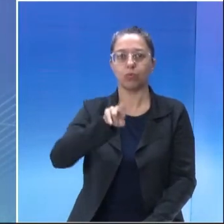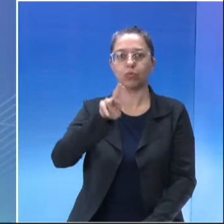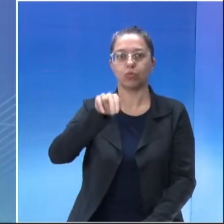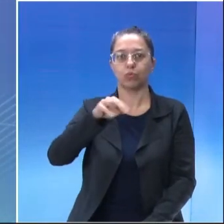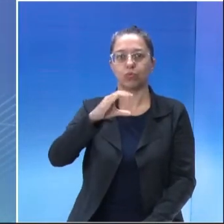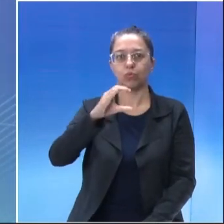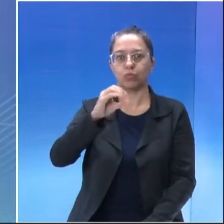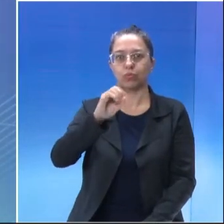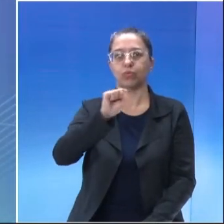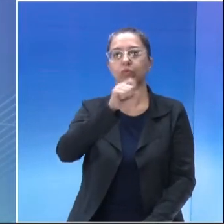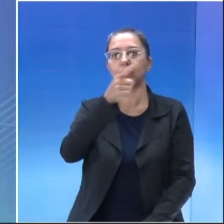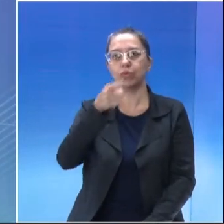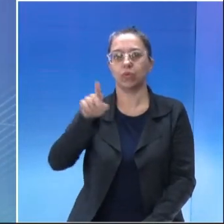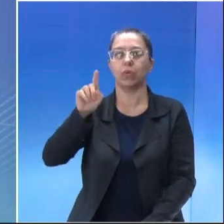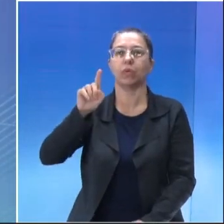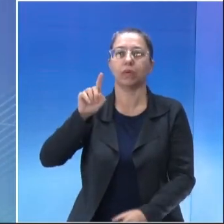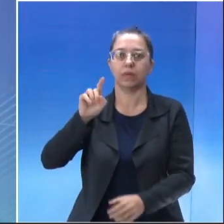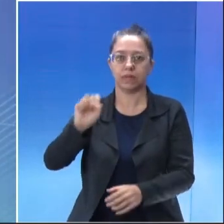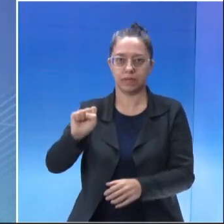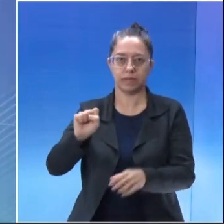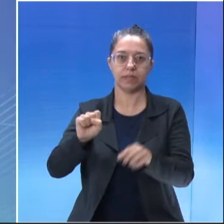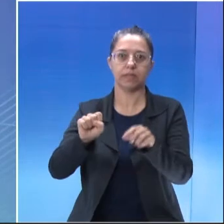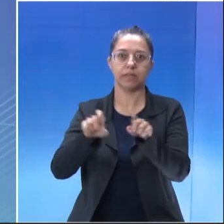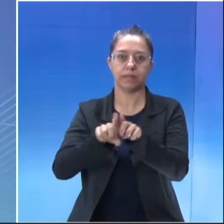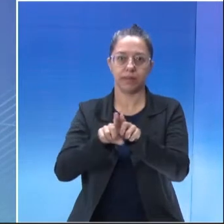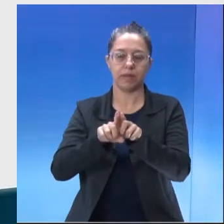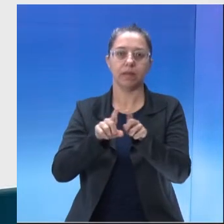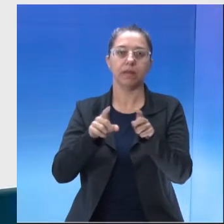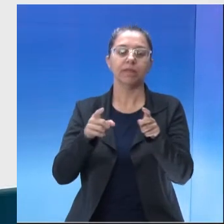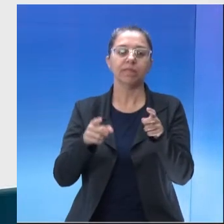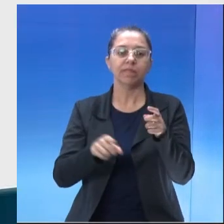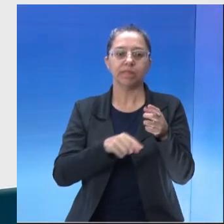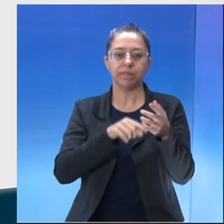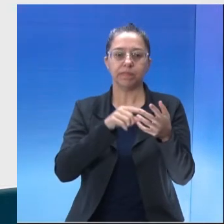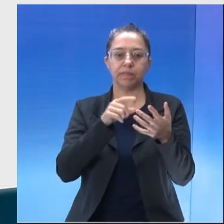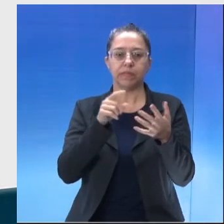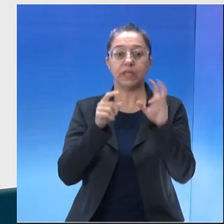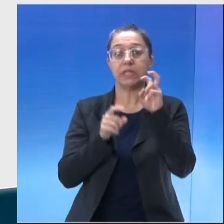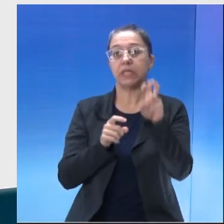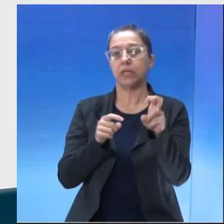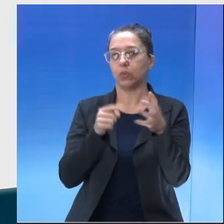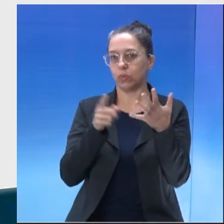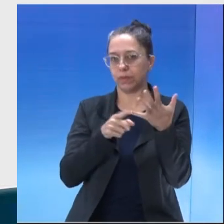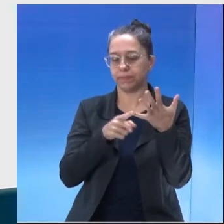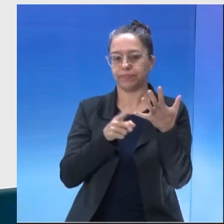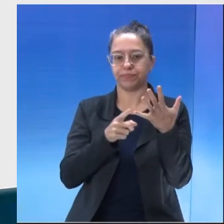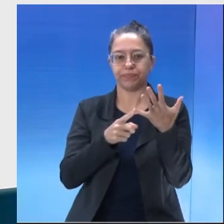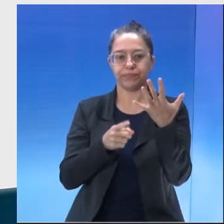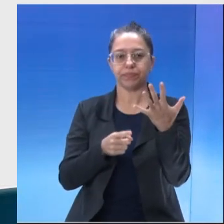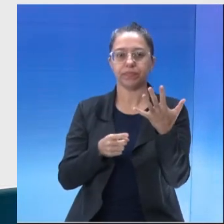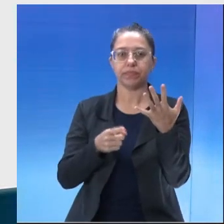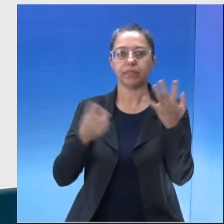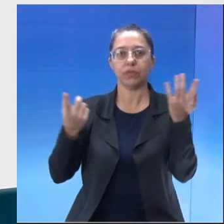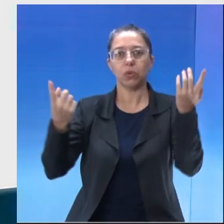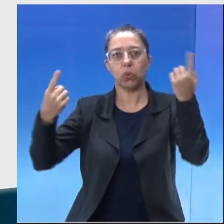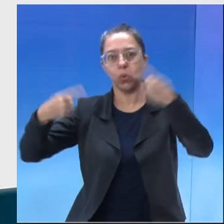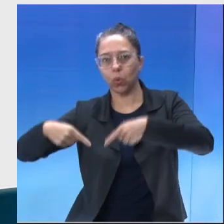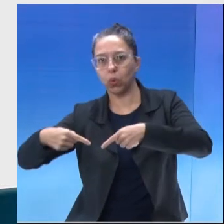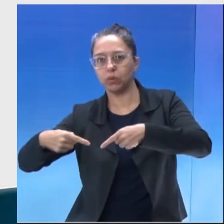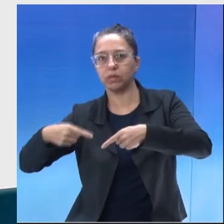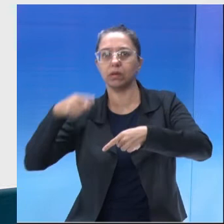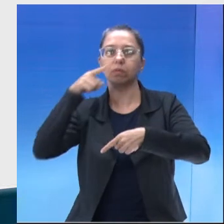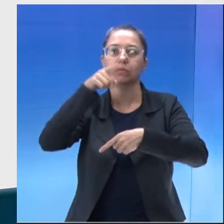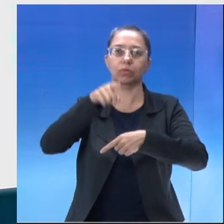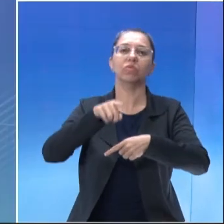então, nesse parágrafo que você vai escrever. Contraposição é oposição, aquilo que você é contra, o que você é a favor.